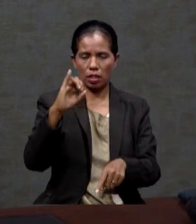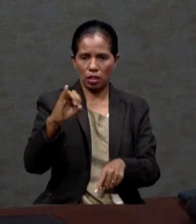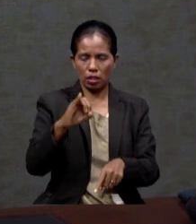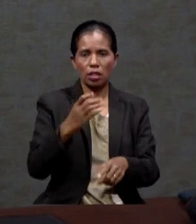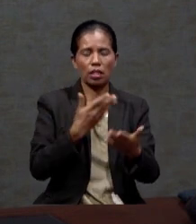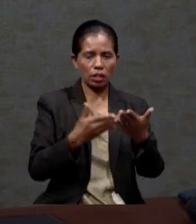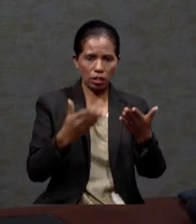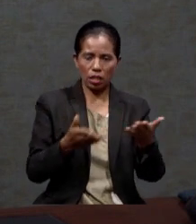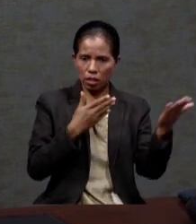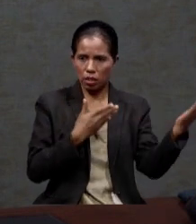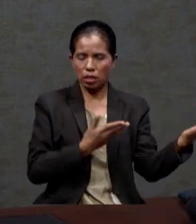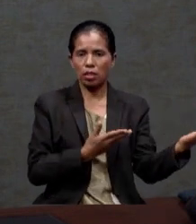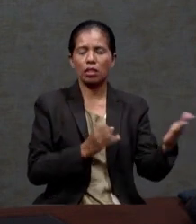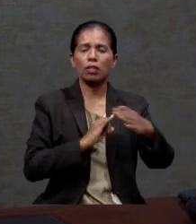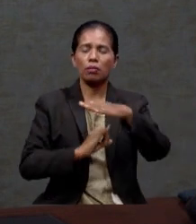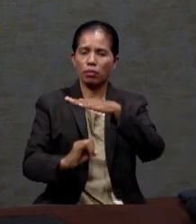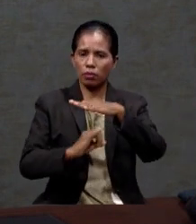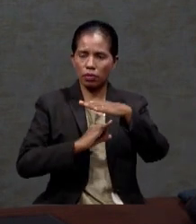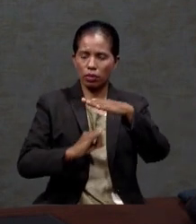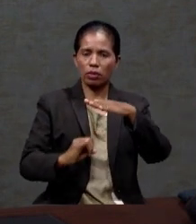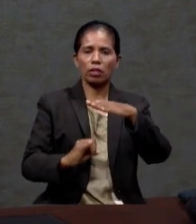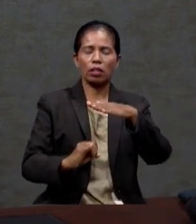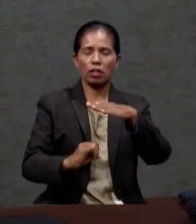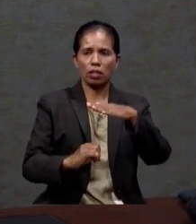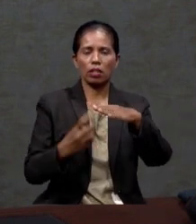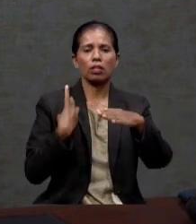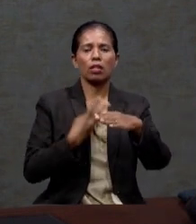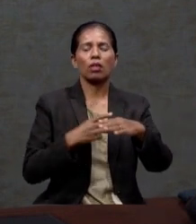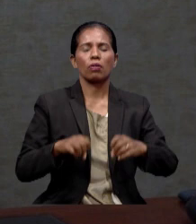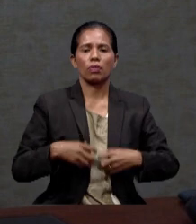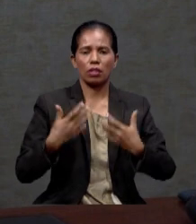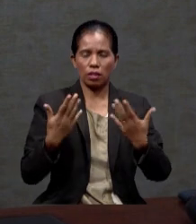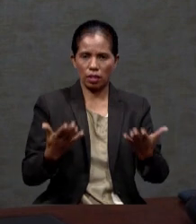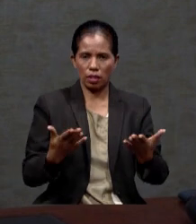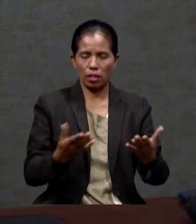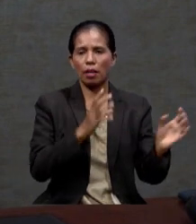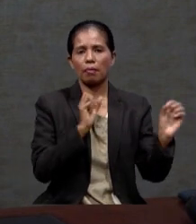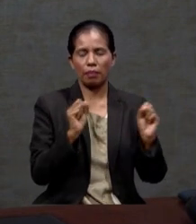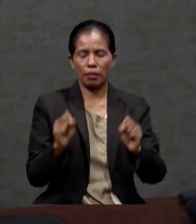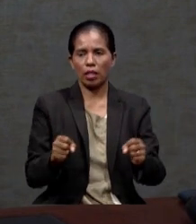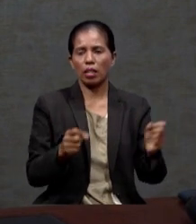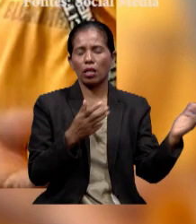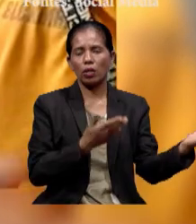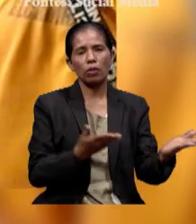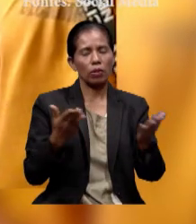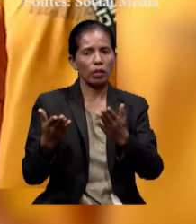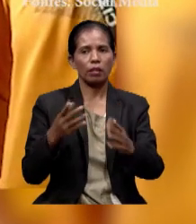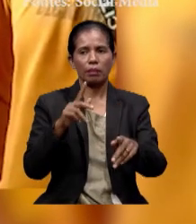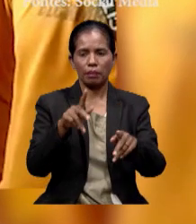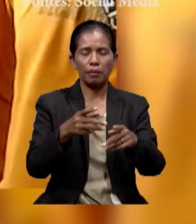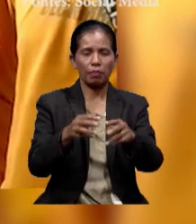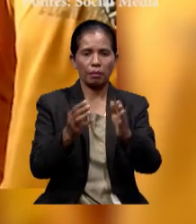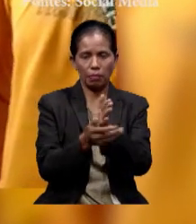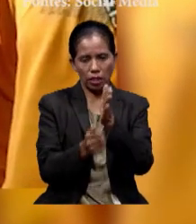importação o Ministério das Finanças Alfândega e da OISA para bele trava ou mina ne la beltam ne primeiro questão era